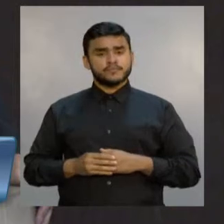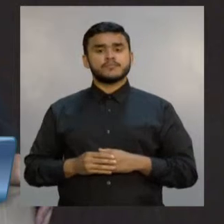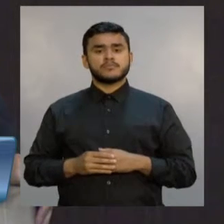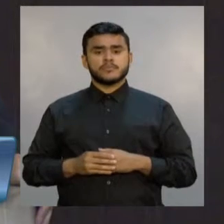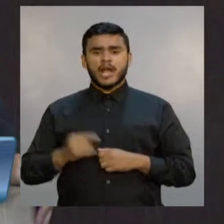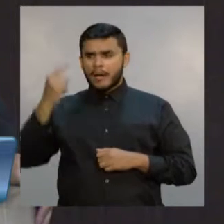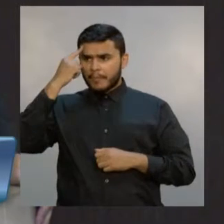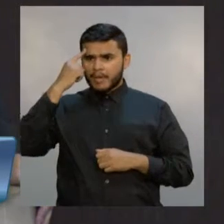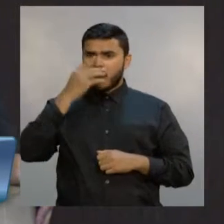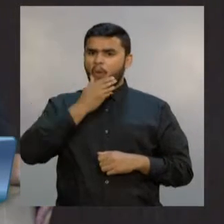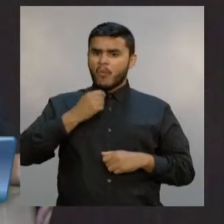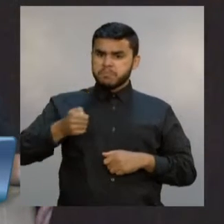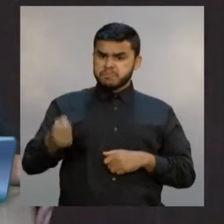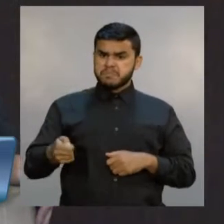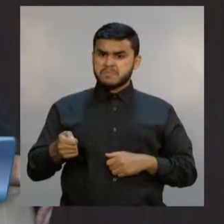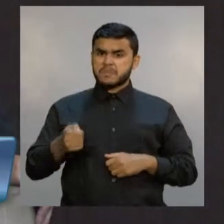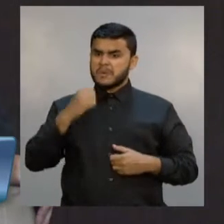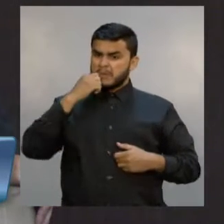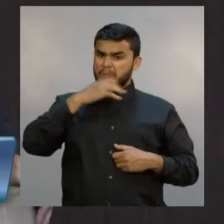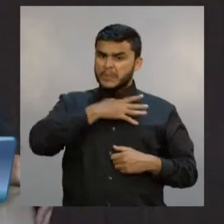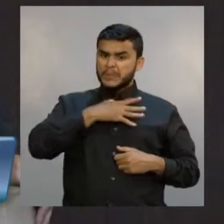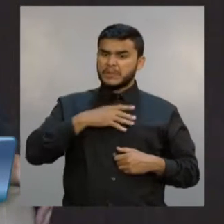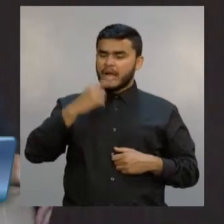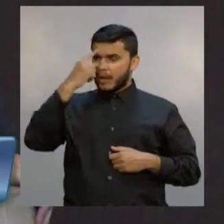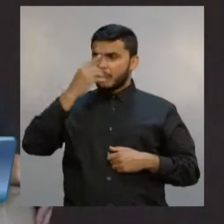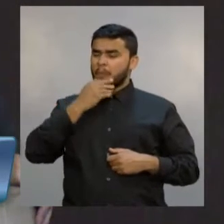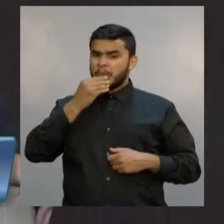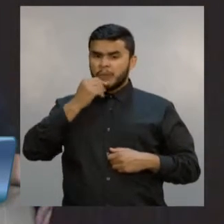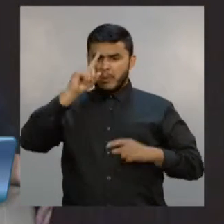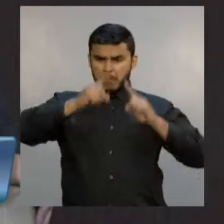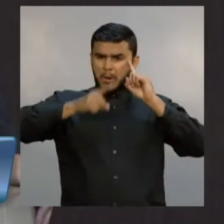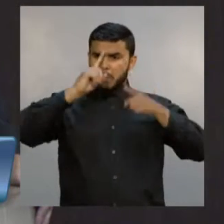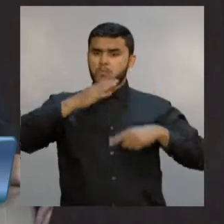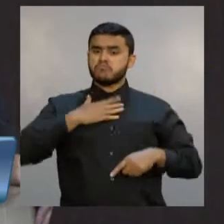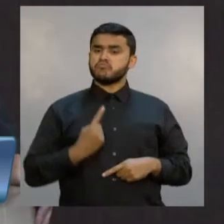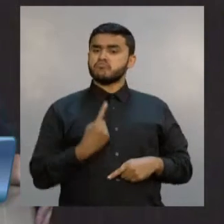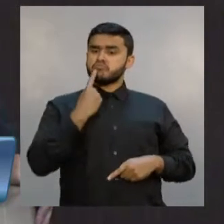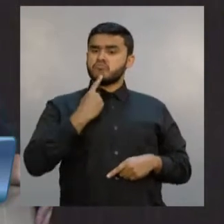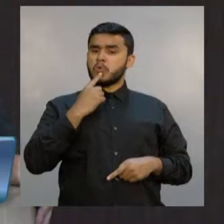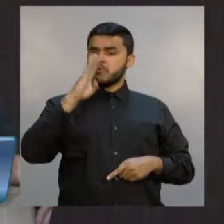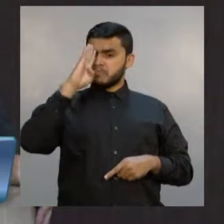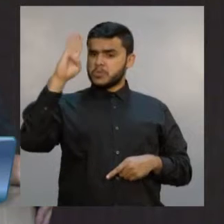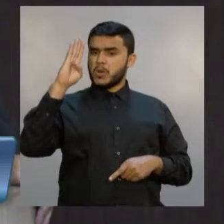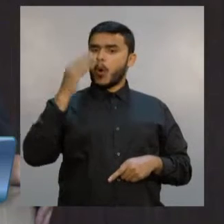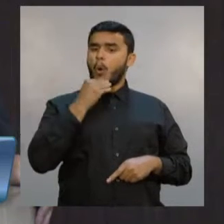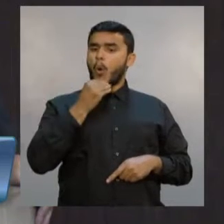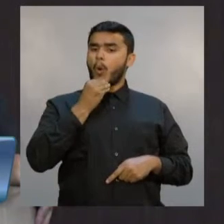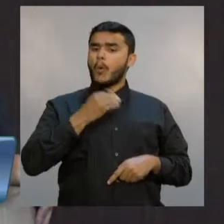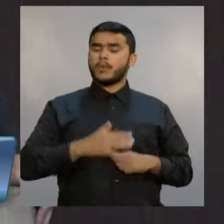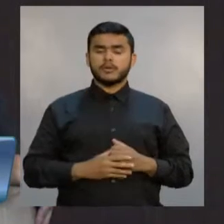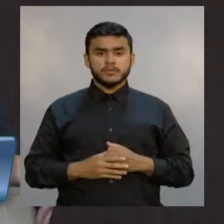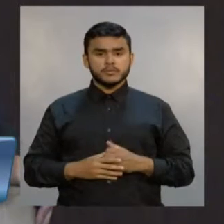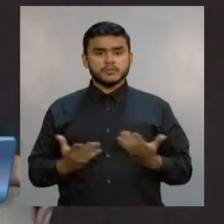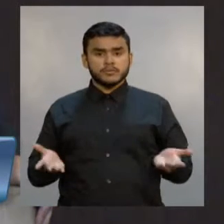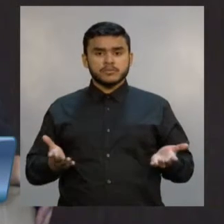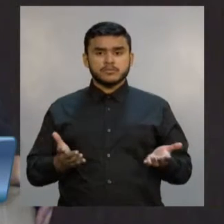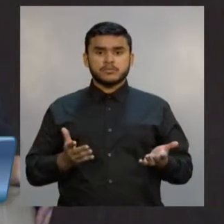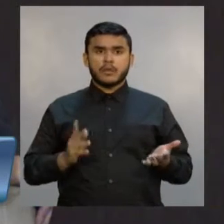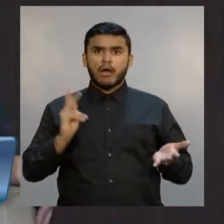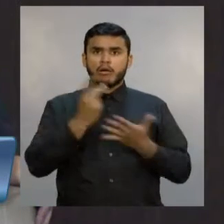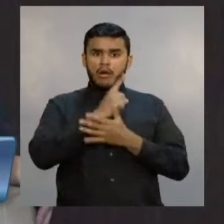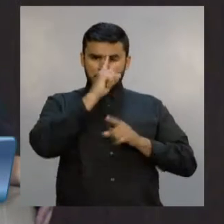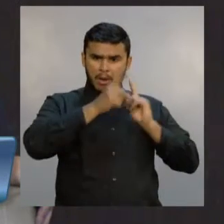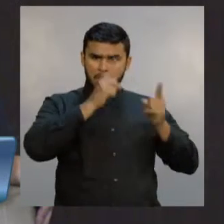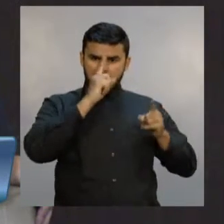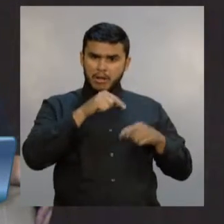combatendo a masculinidade tóxica, o machismo, as várias formas de silenciamento.